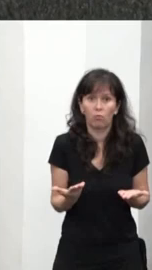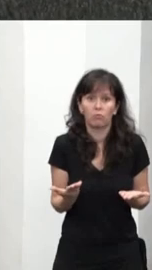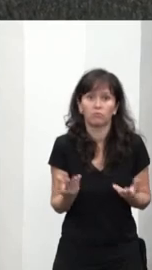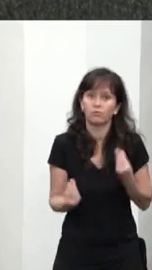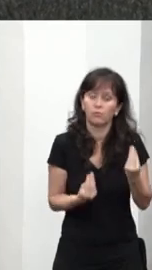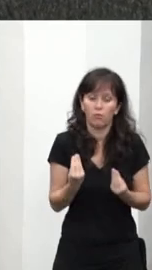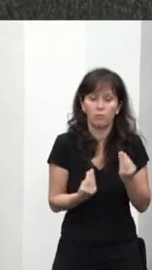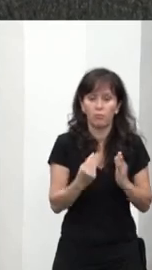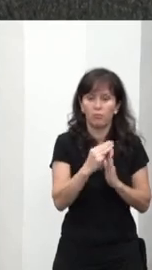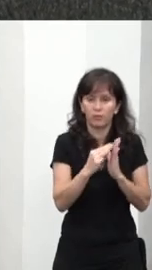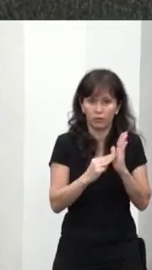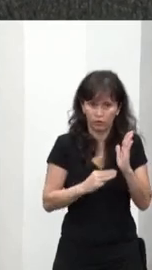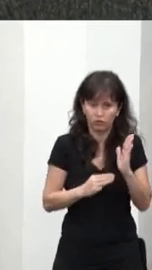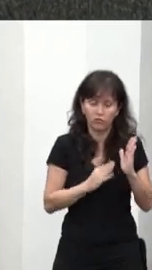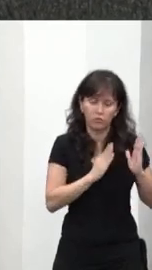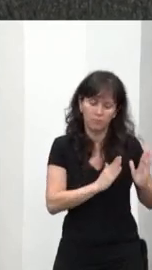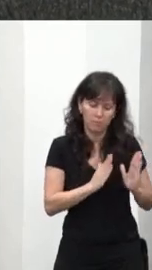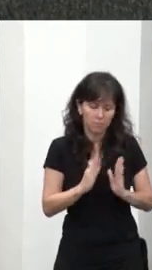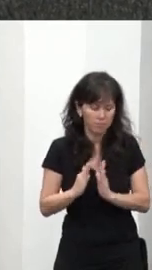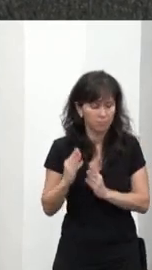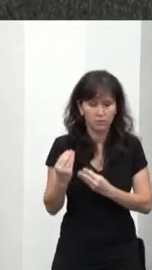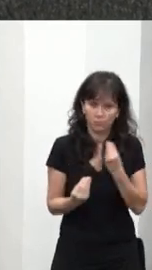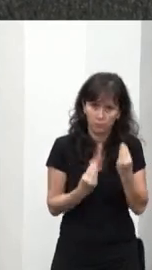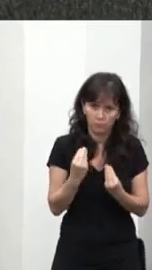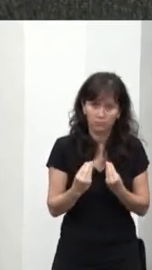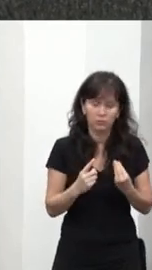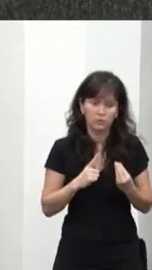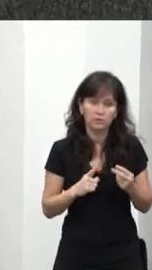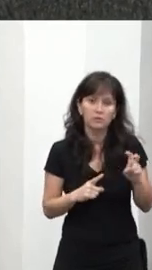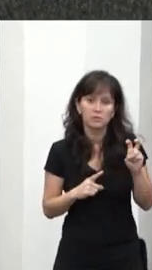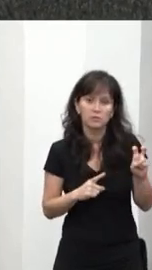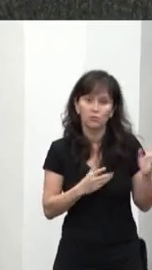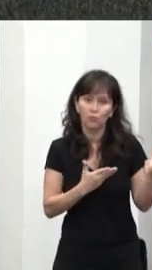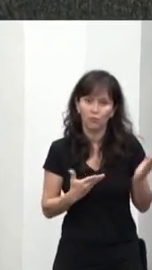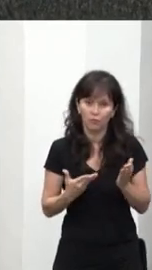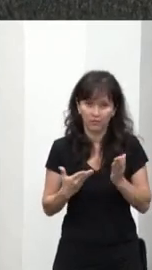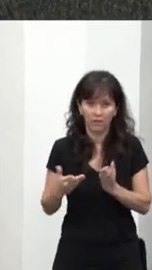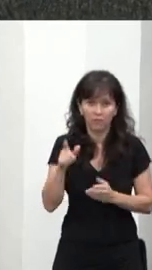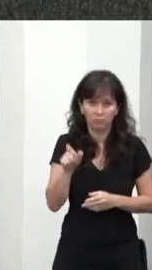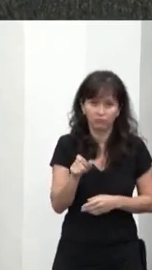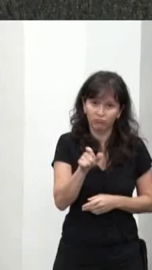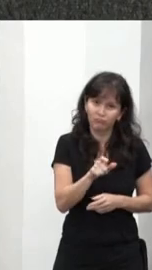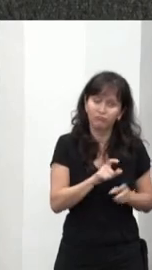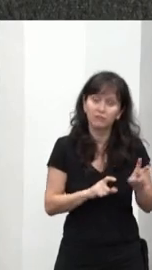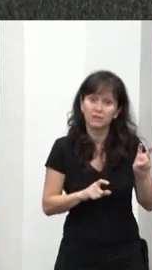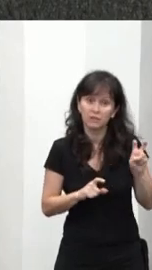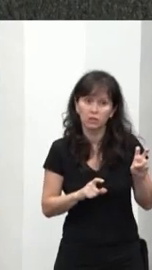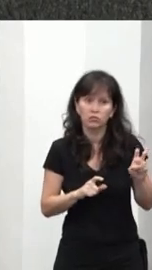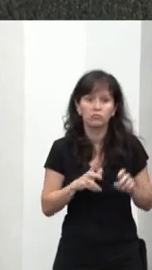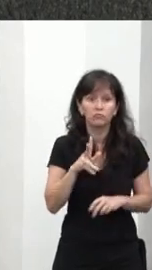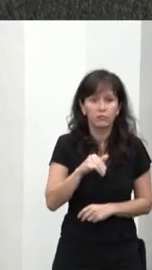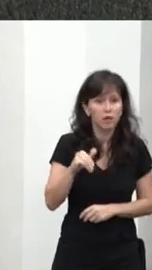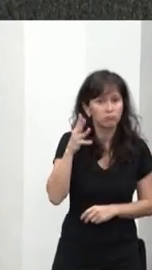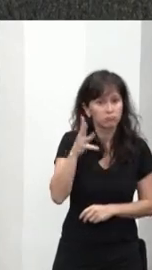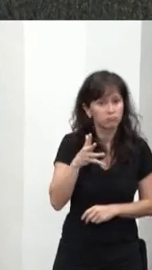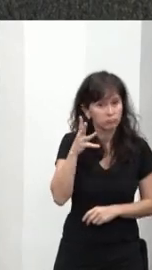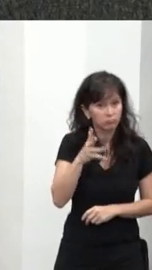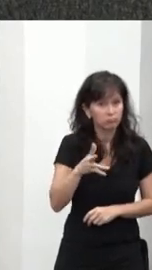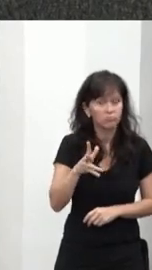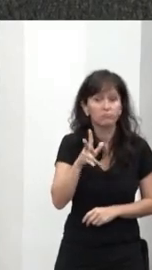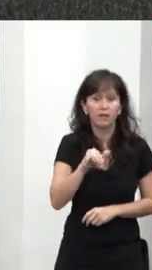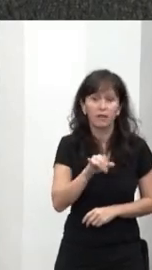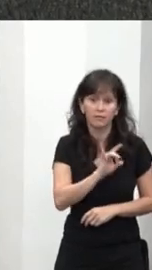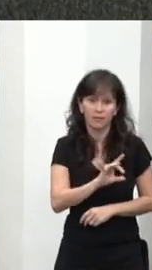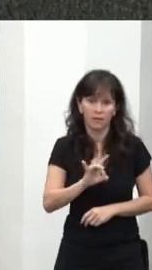nós temos aqui cinco convidados né que estarão fazendo suas falas né então a gente vai dar 20 minutos